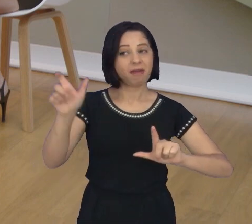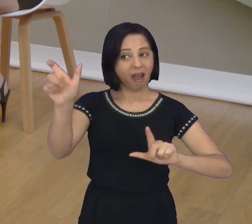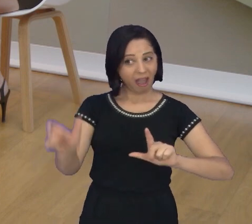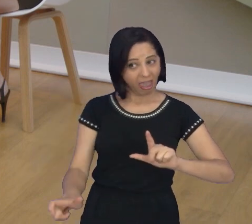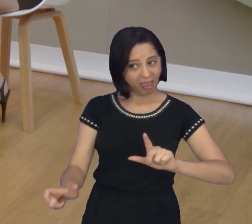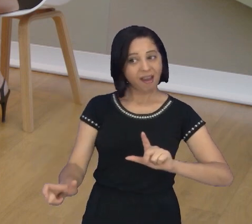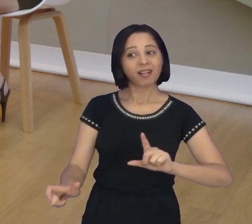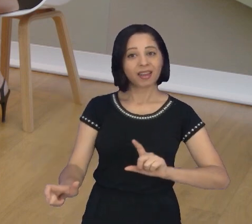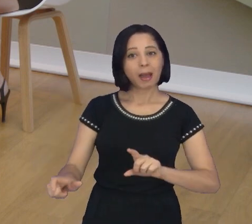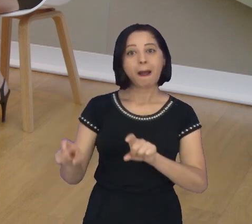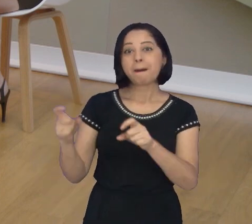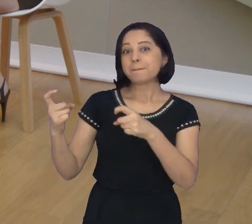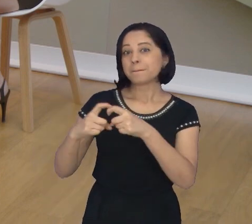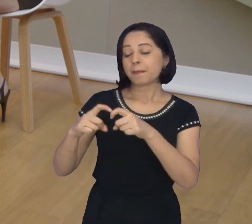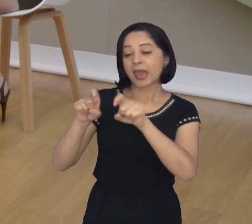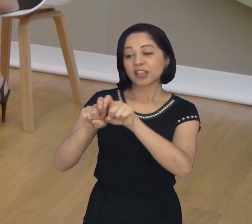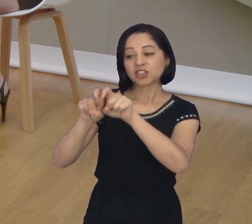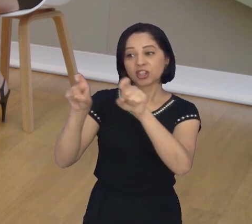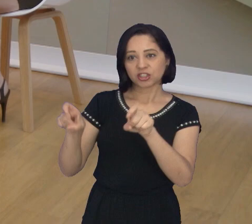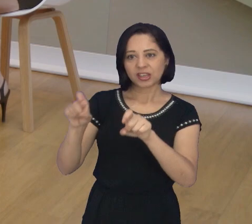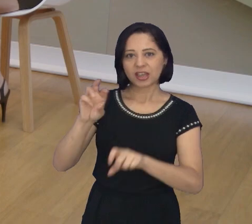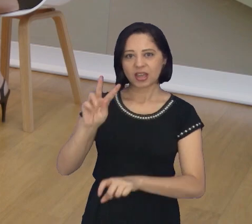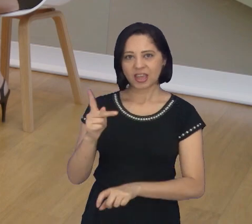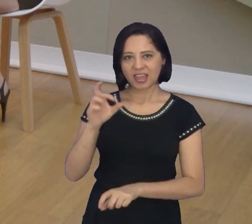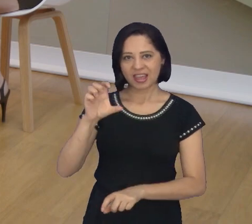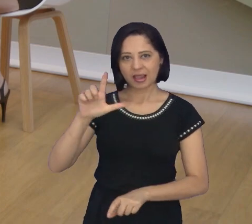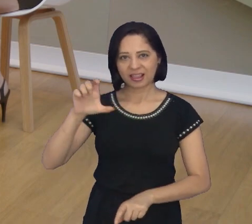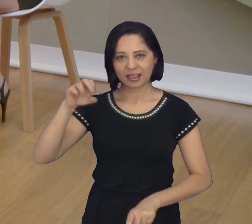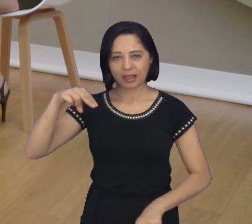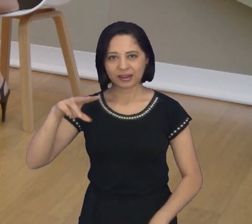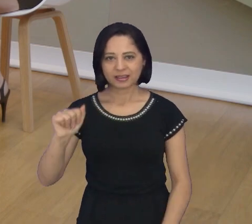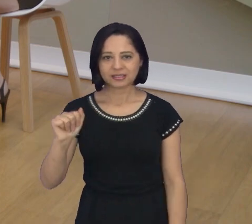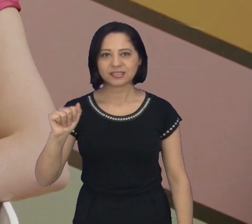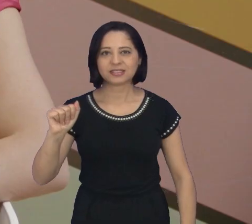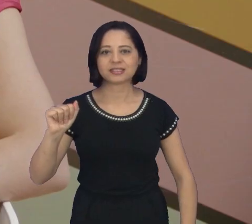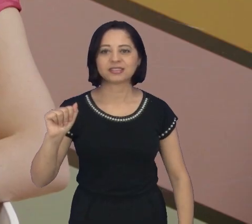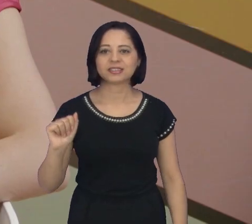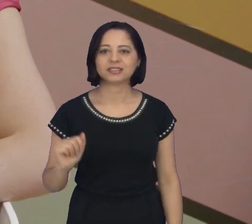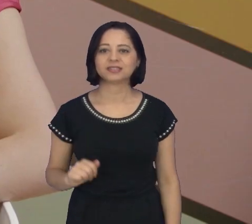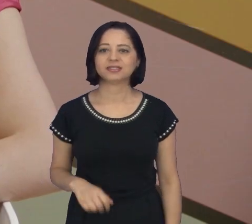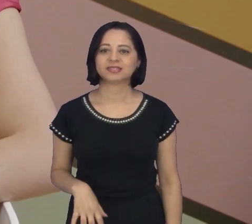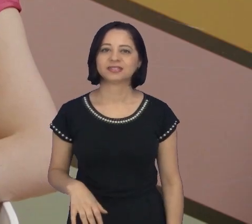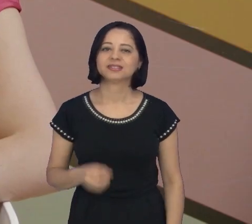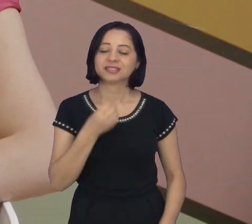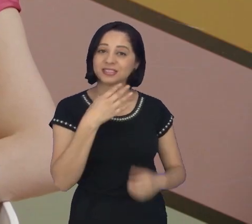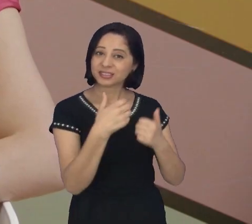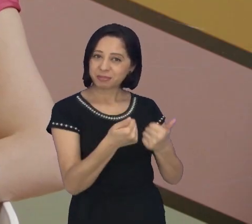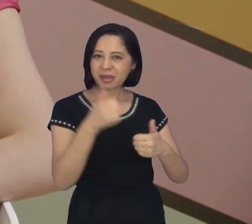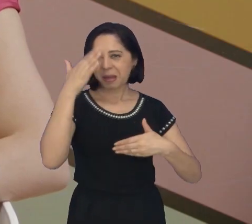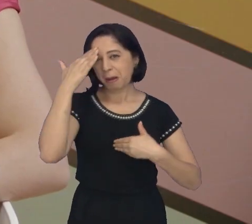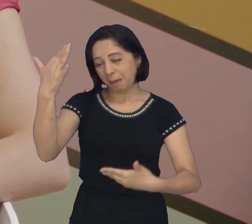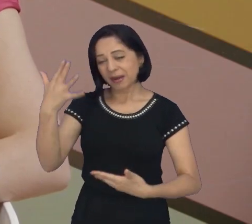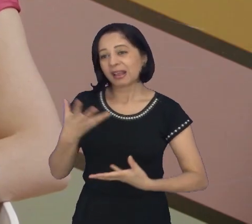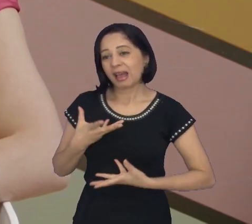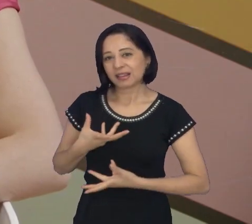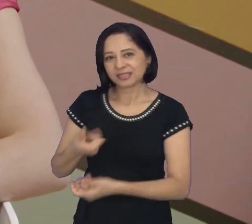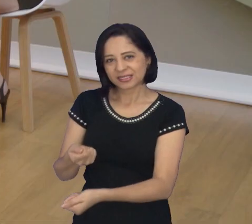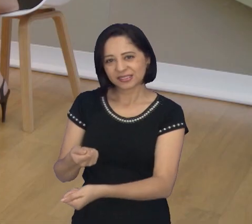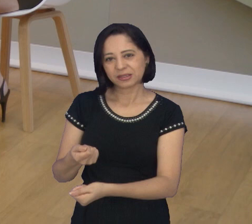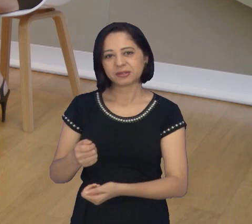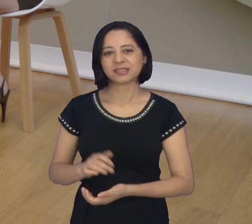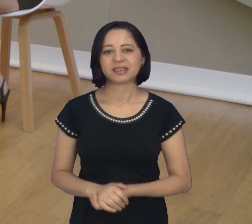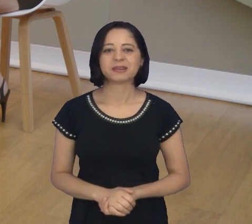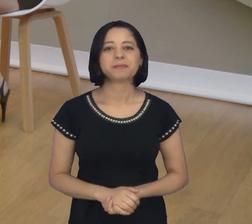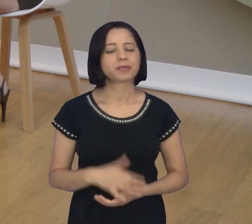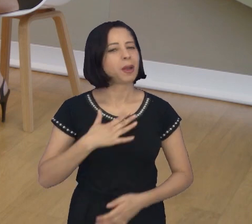a ginecologista Helena Proni. Tudo bem, doutora Helena? Tudo bem, muito obrigada pelo convite. Nós que agradecemos.